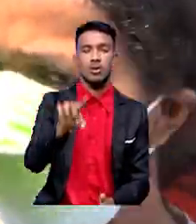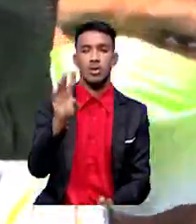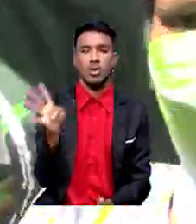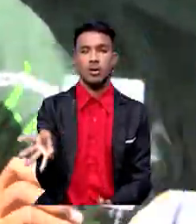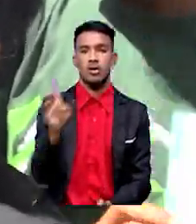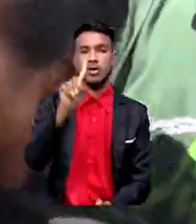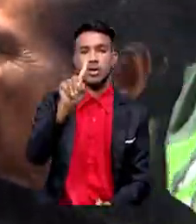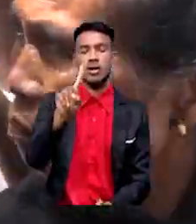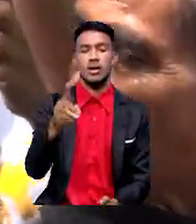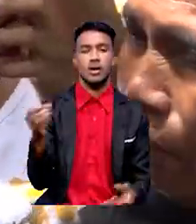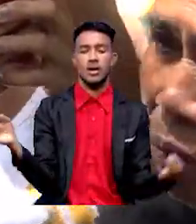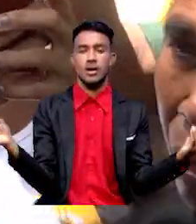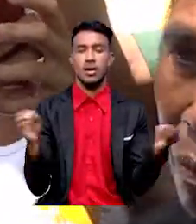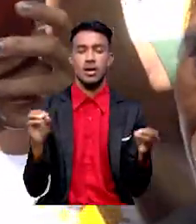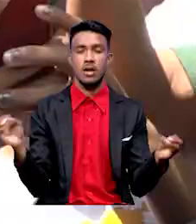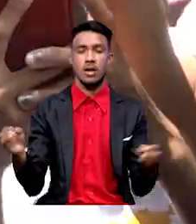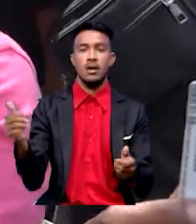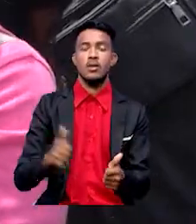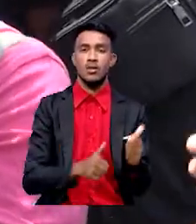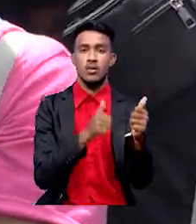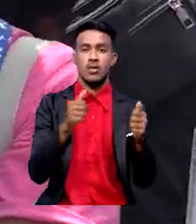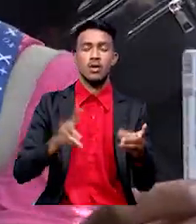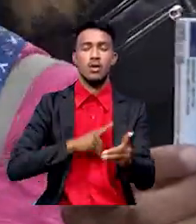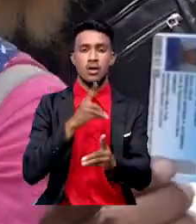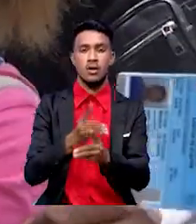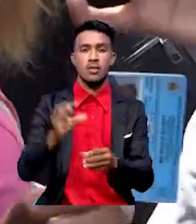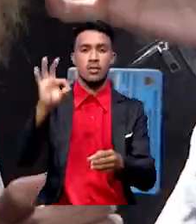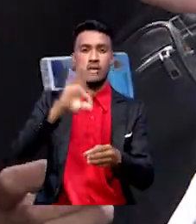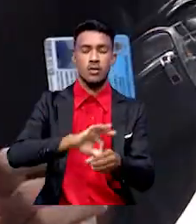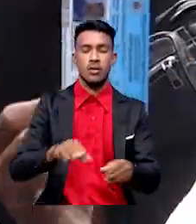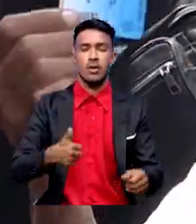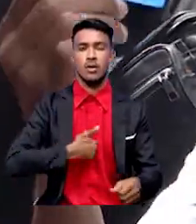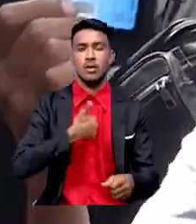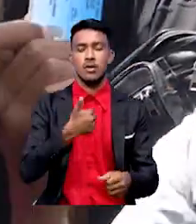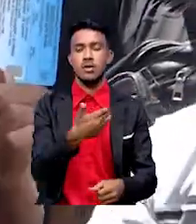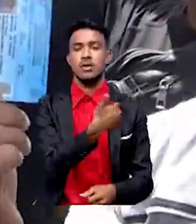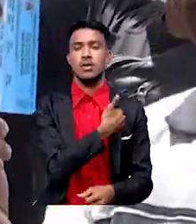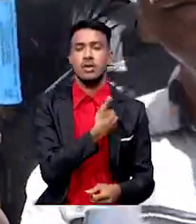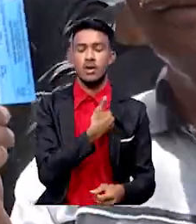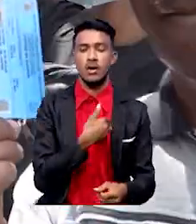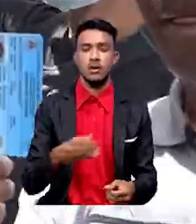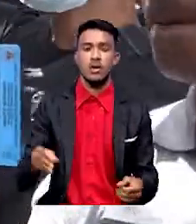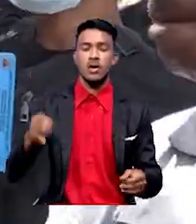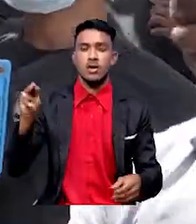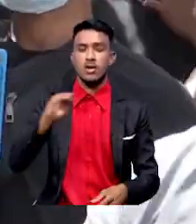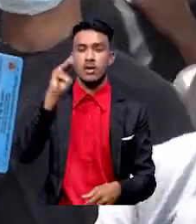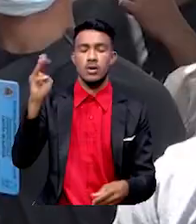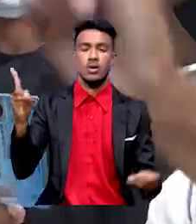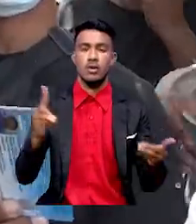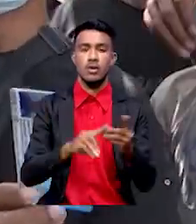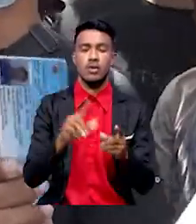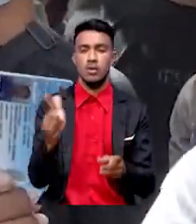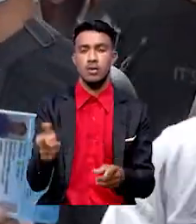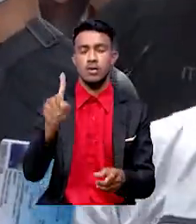Ida, mas la exerce direito voto. Enquanto acta nebe sidauk dizita to segunda-feira lorong runu resing ida